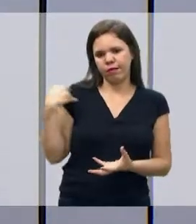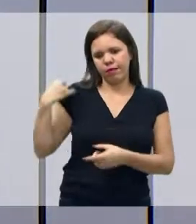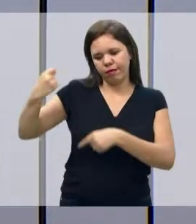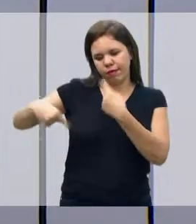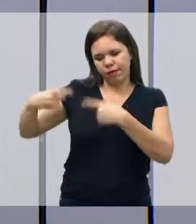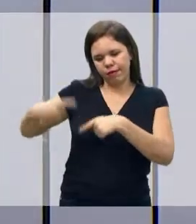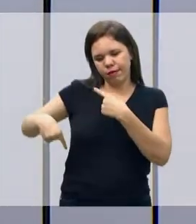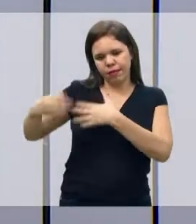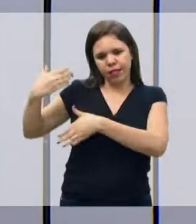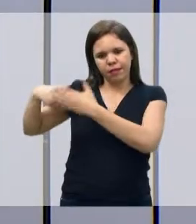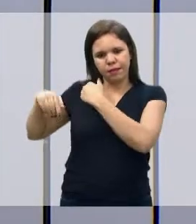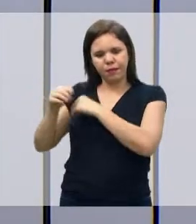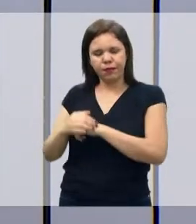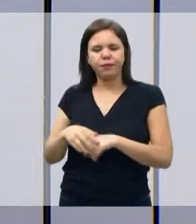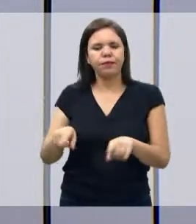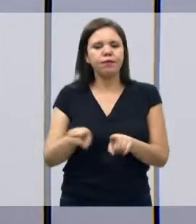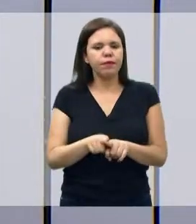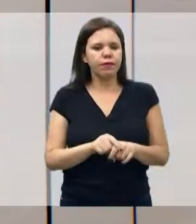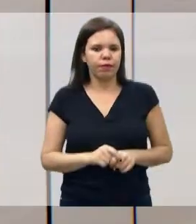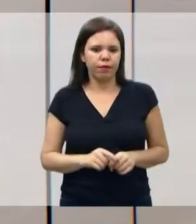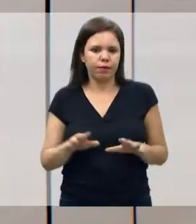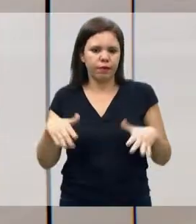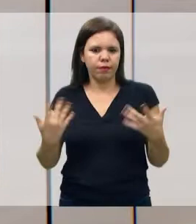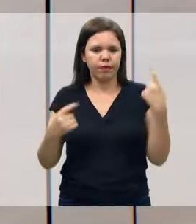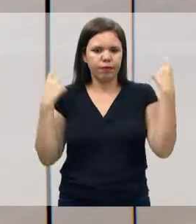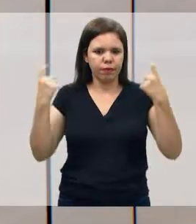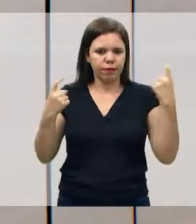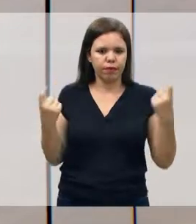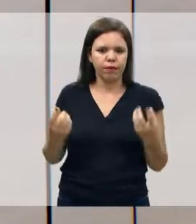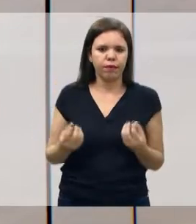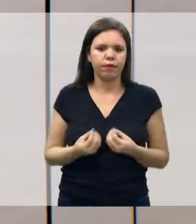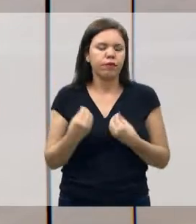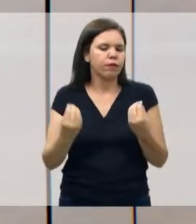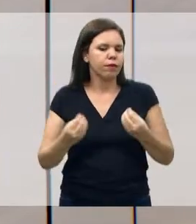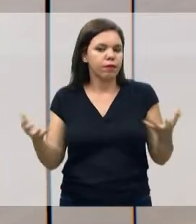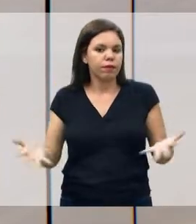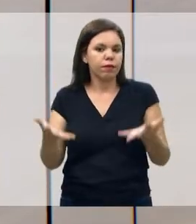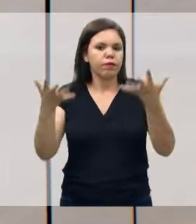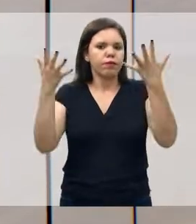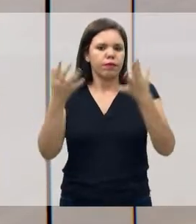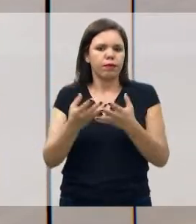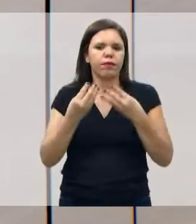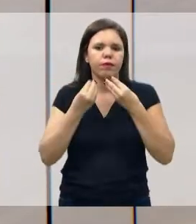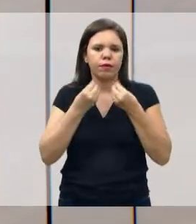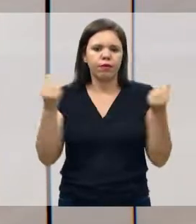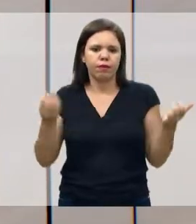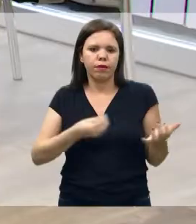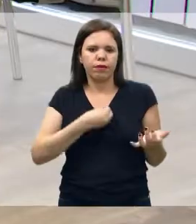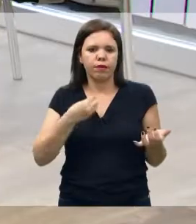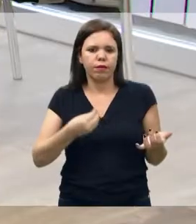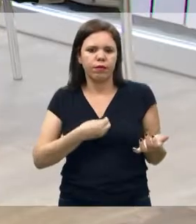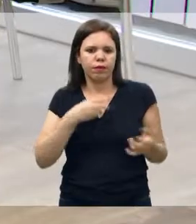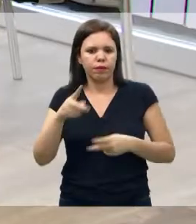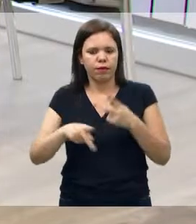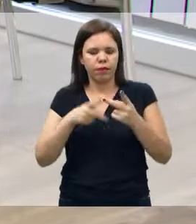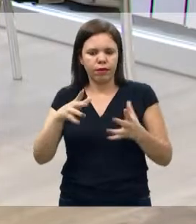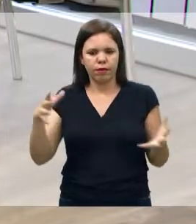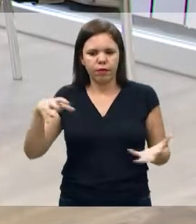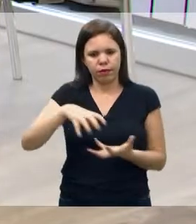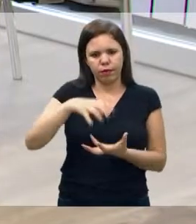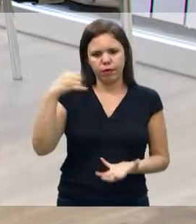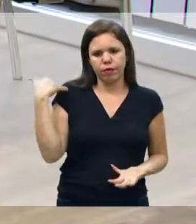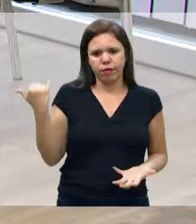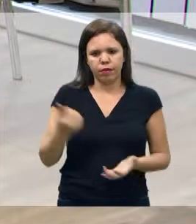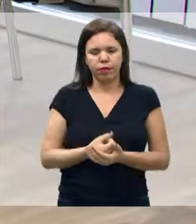discutido ultimamente, também com essa preocupação de como promover a qualidade de vida para a população idosa.